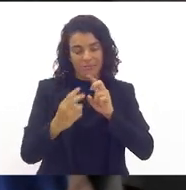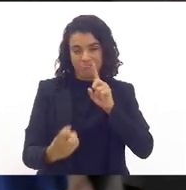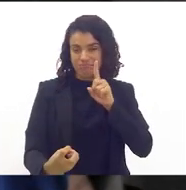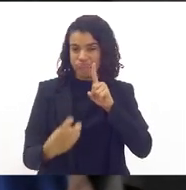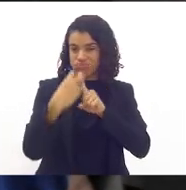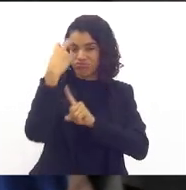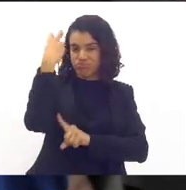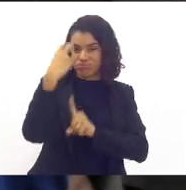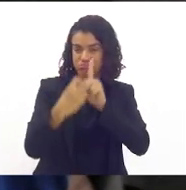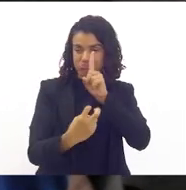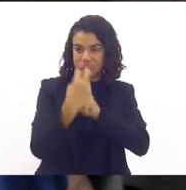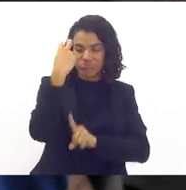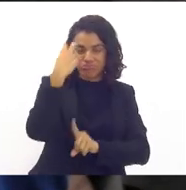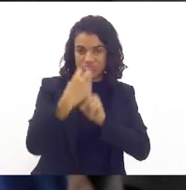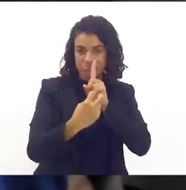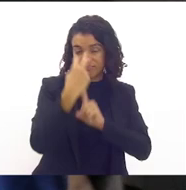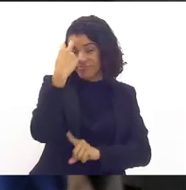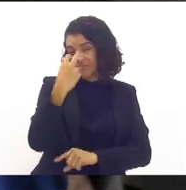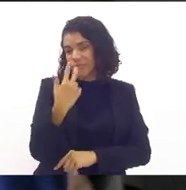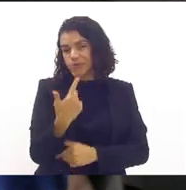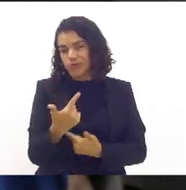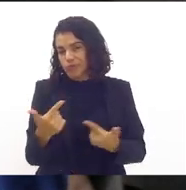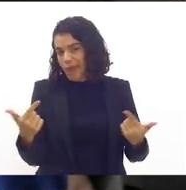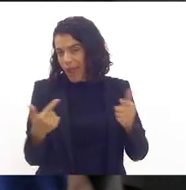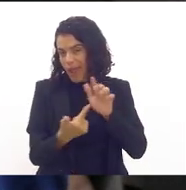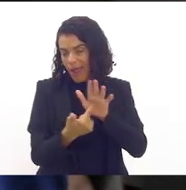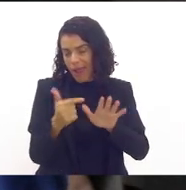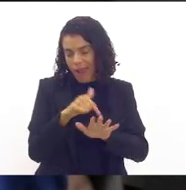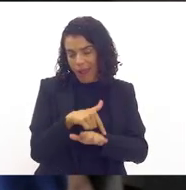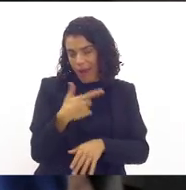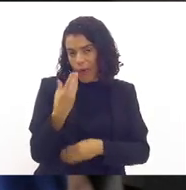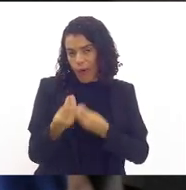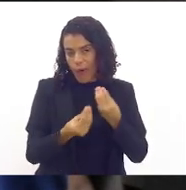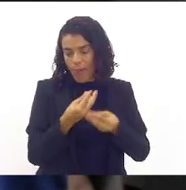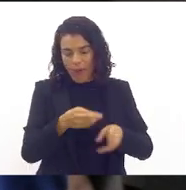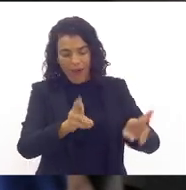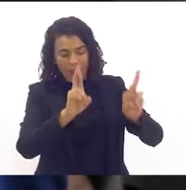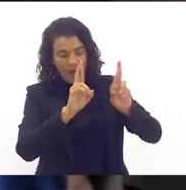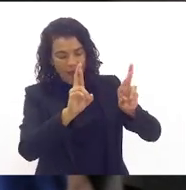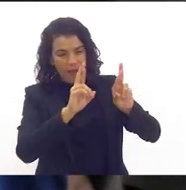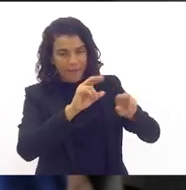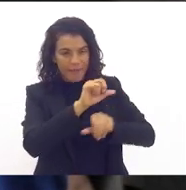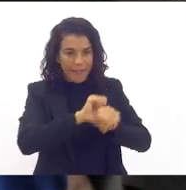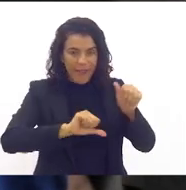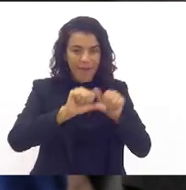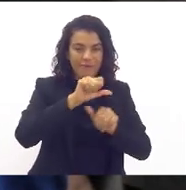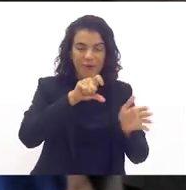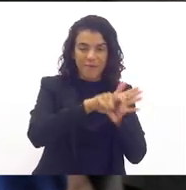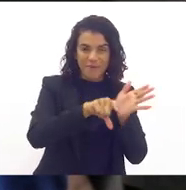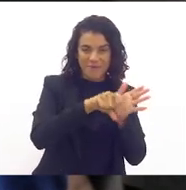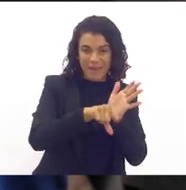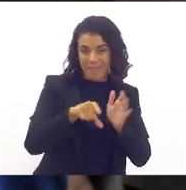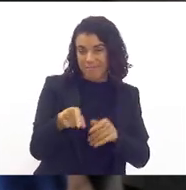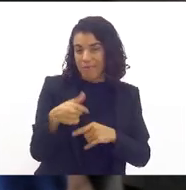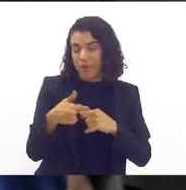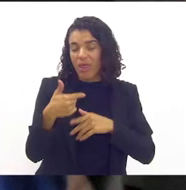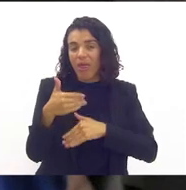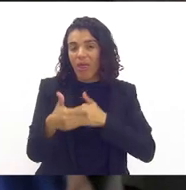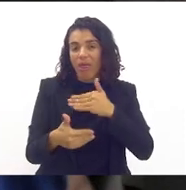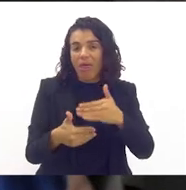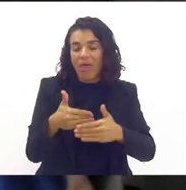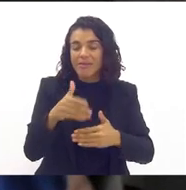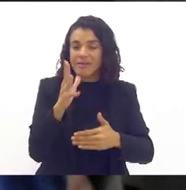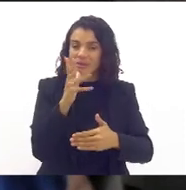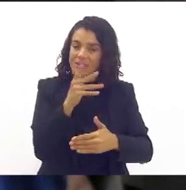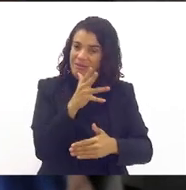Então, não dá para botar esperança na reforma tributária, porque o processo de transição está muito lento, a não ser